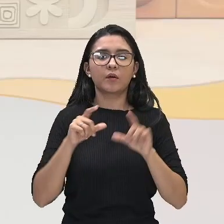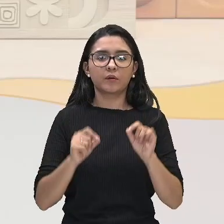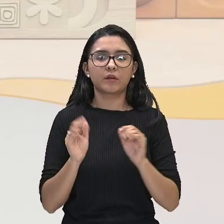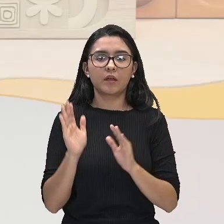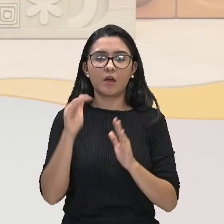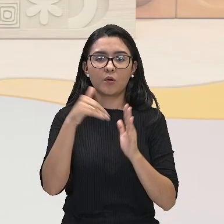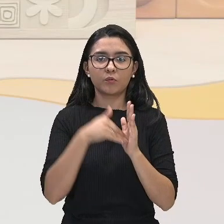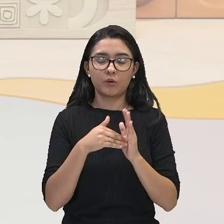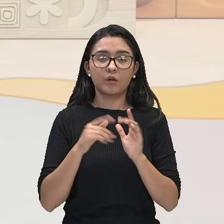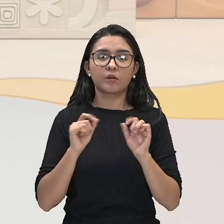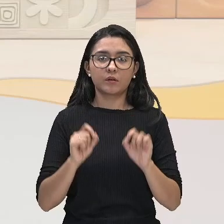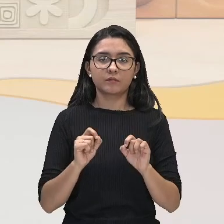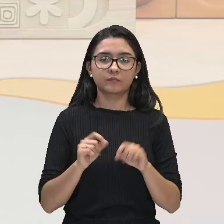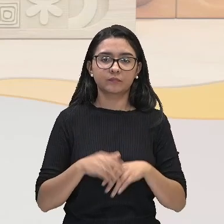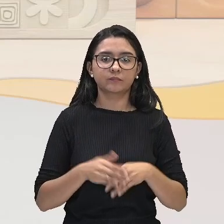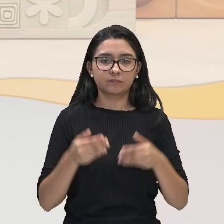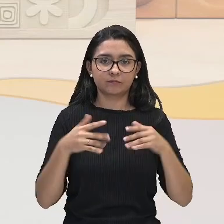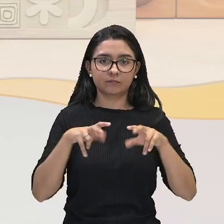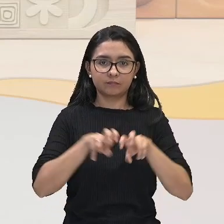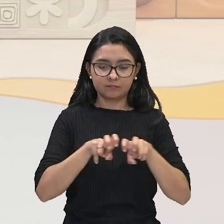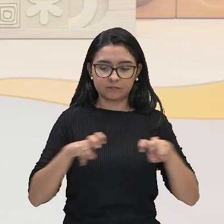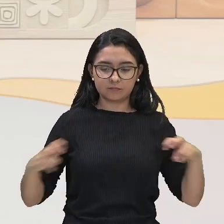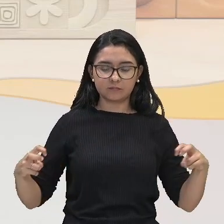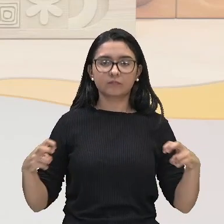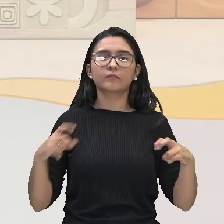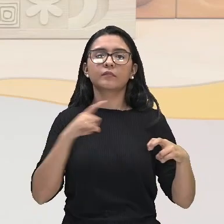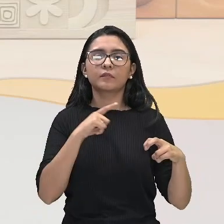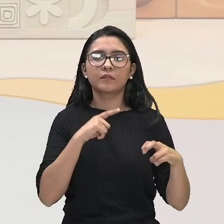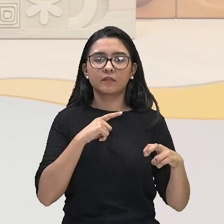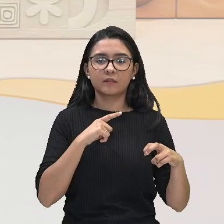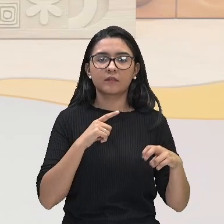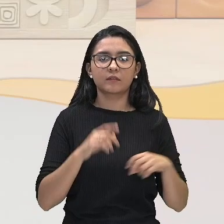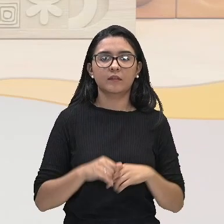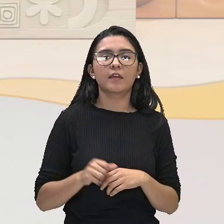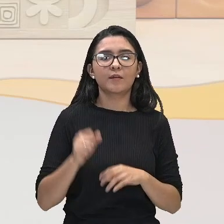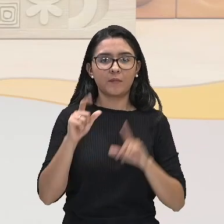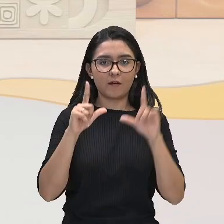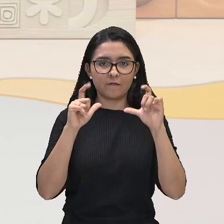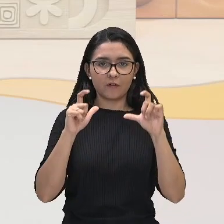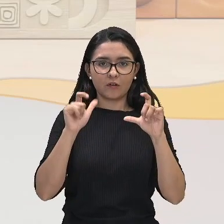Última Ceia, né? Observem aqui, eu tenho a foto produzida